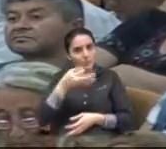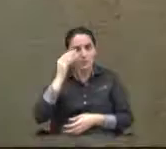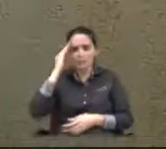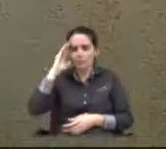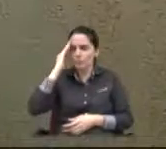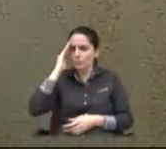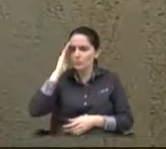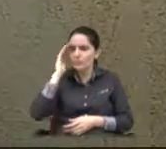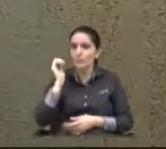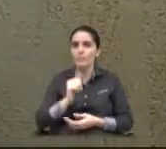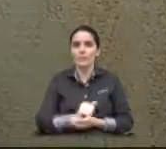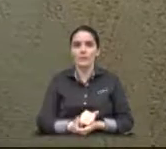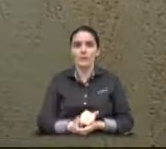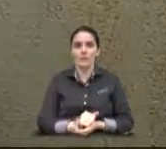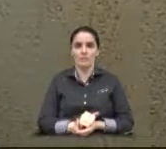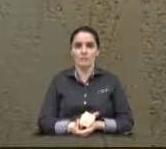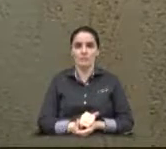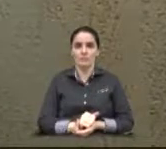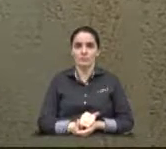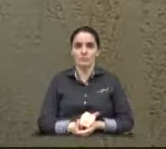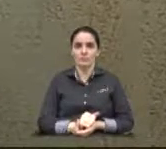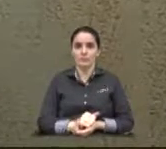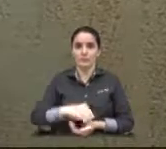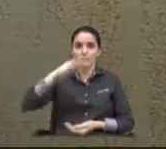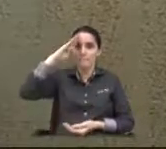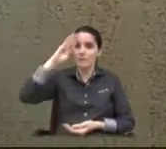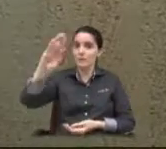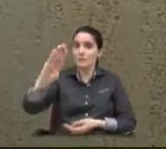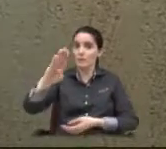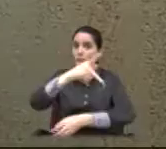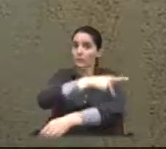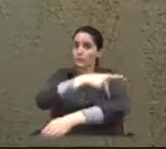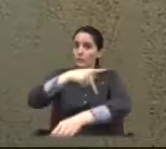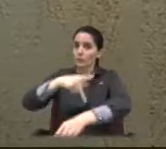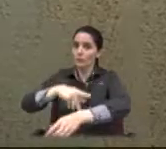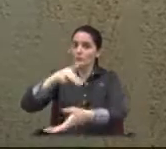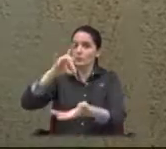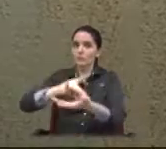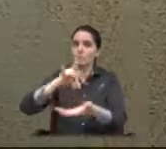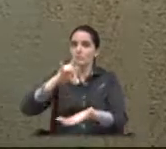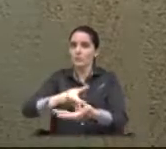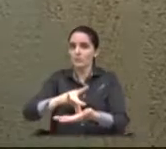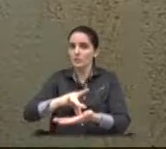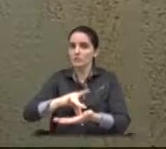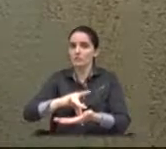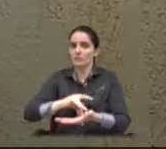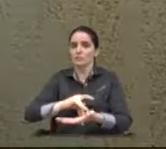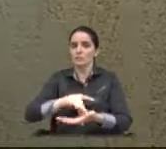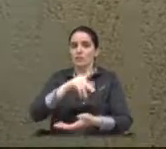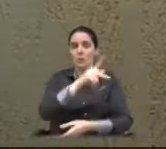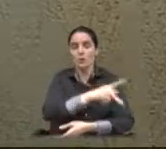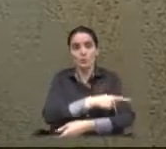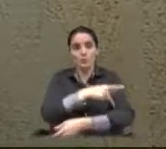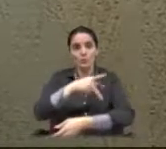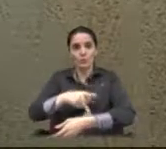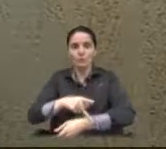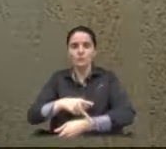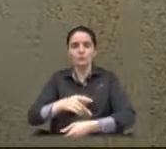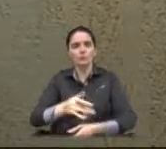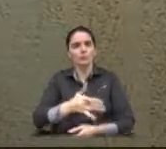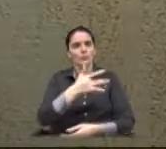todos, inclusive das efetivas. Isso é para pedir uma melhoria de vida do professor e uma melhoria da